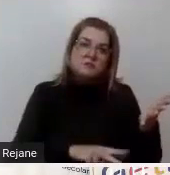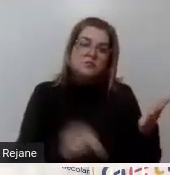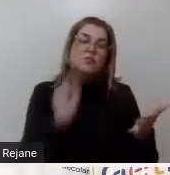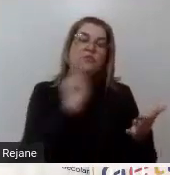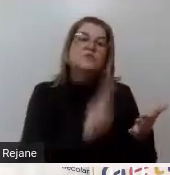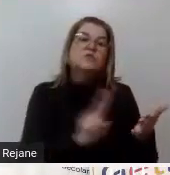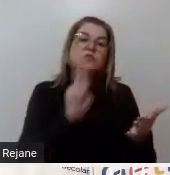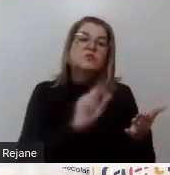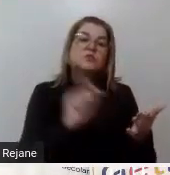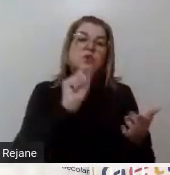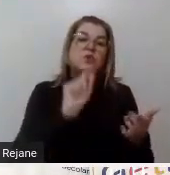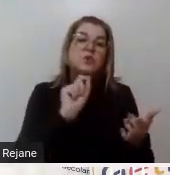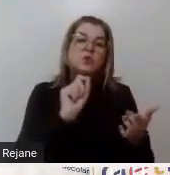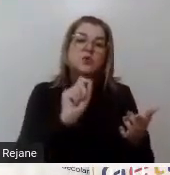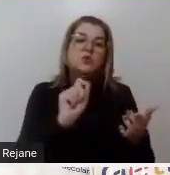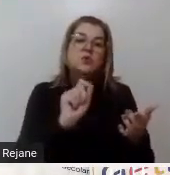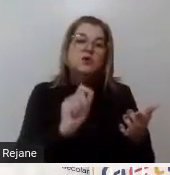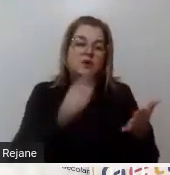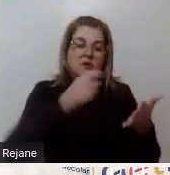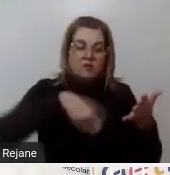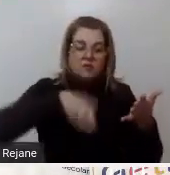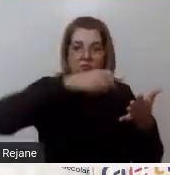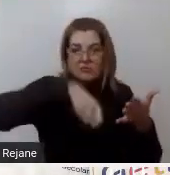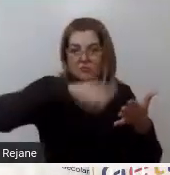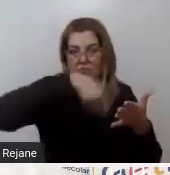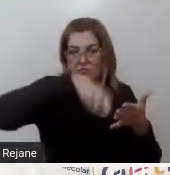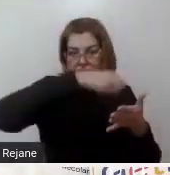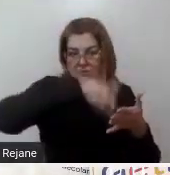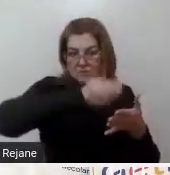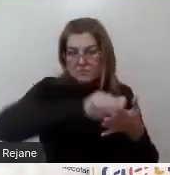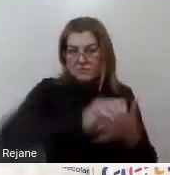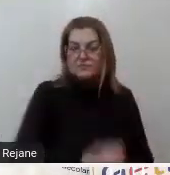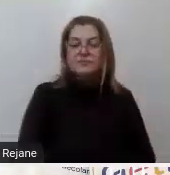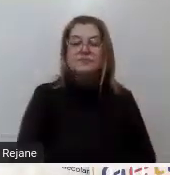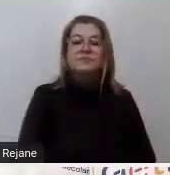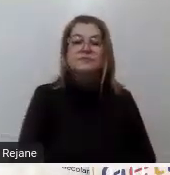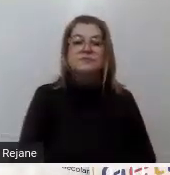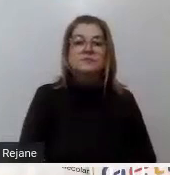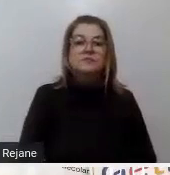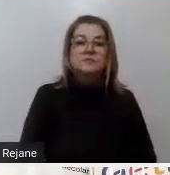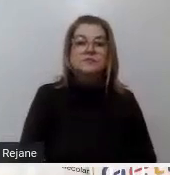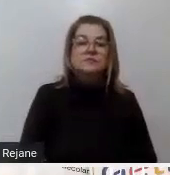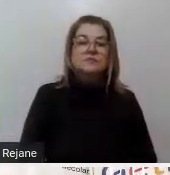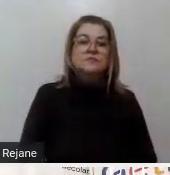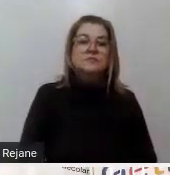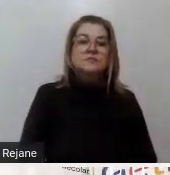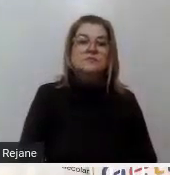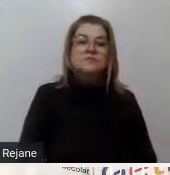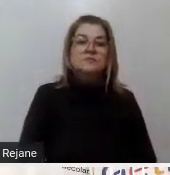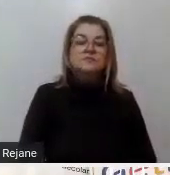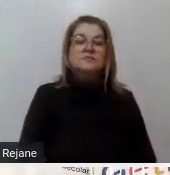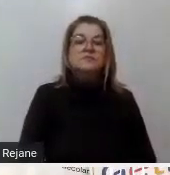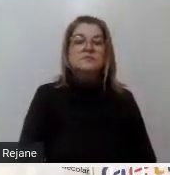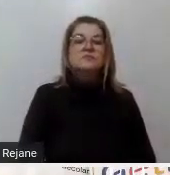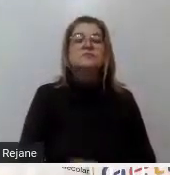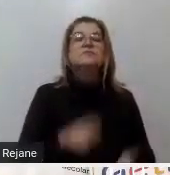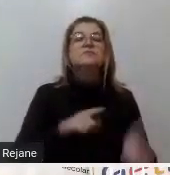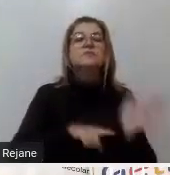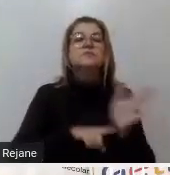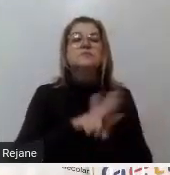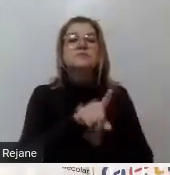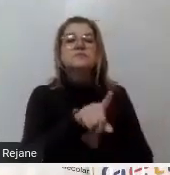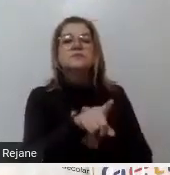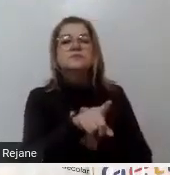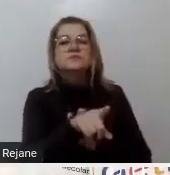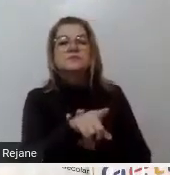utilizar essa rubrica na correção, tá? Isso. Enquanto carrega aí, aproveito e respondo aqui uma pergunta que estão